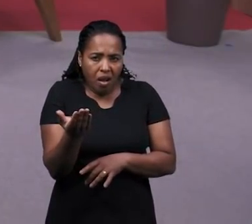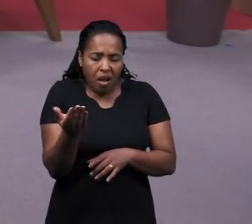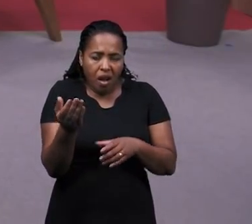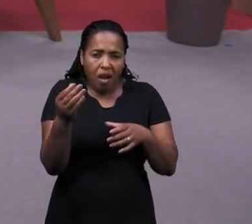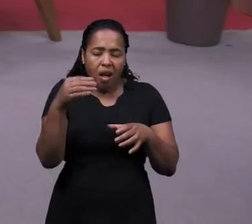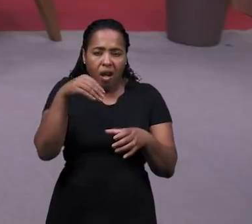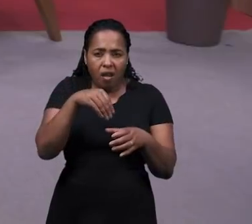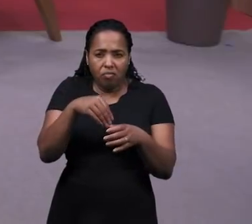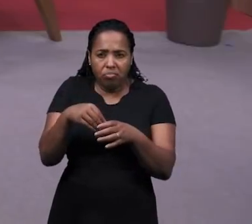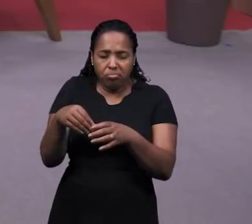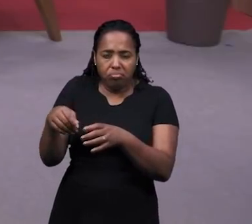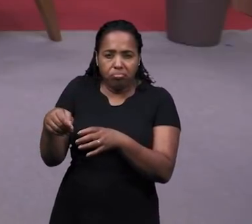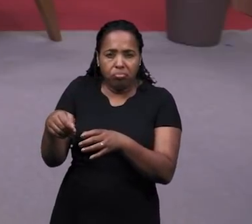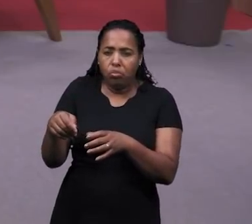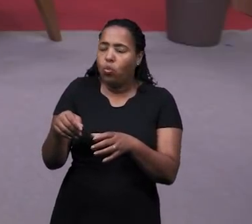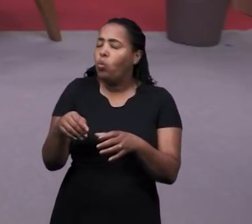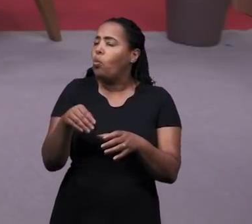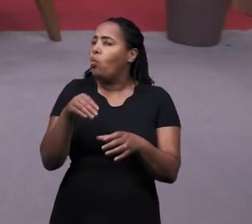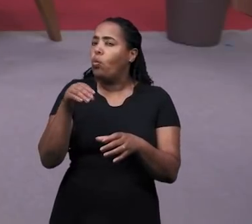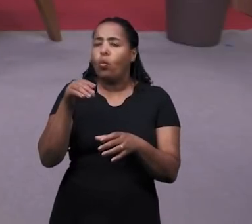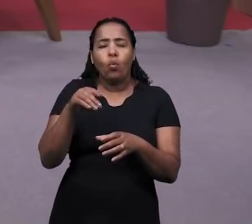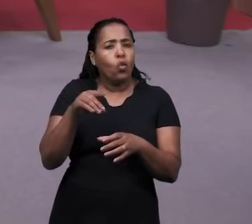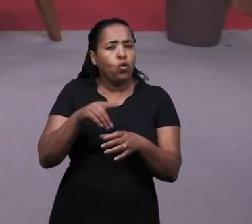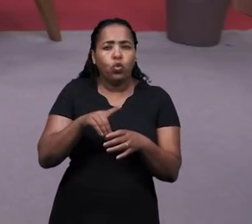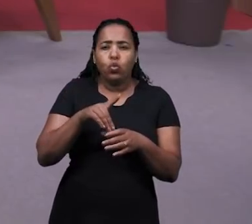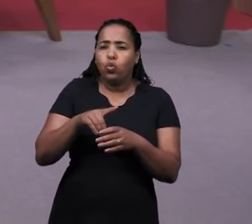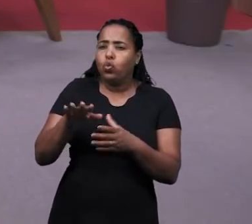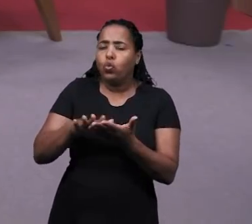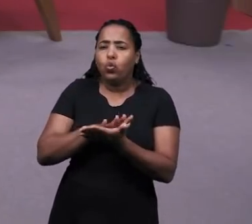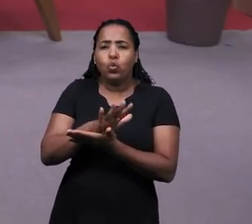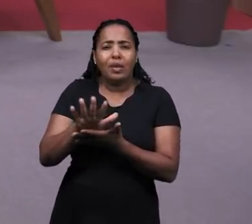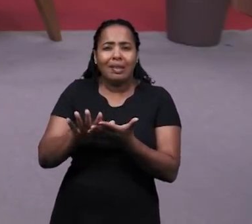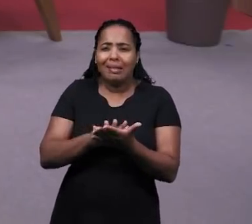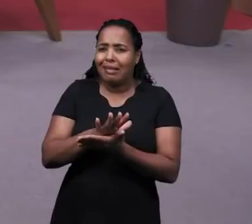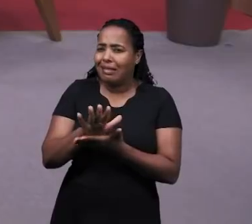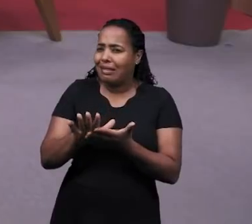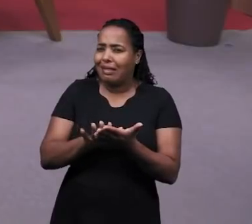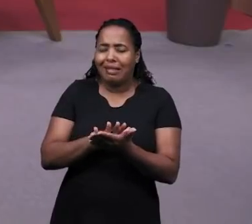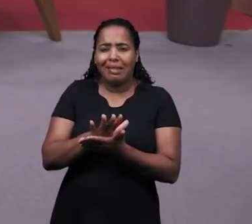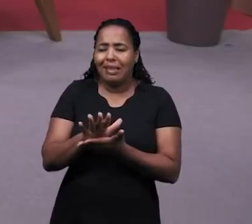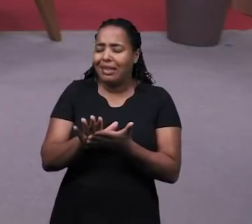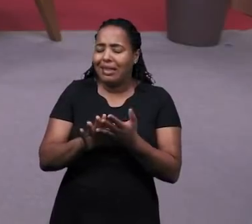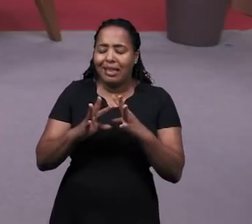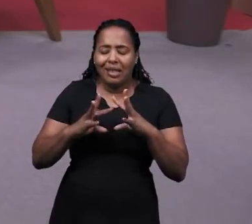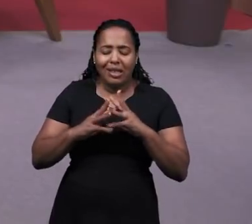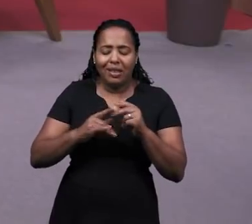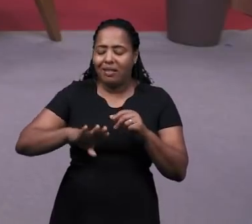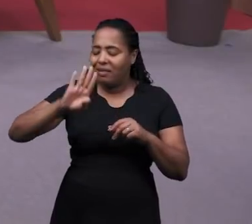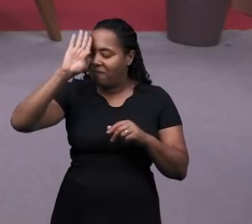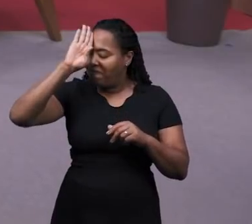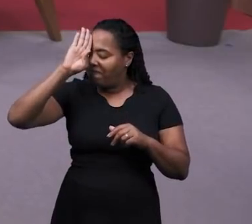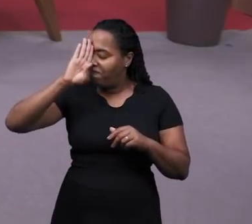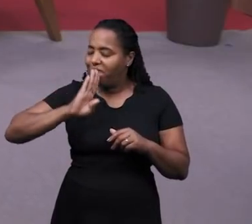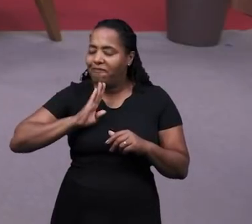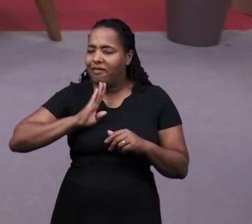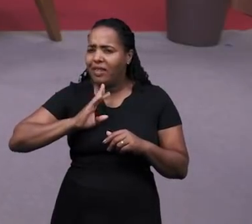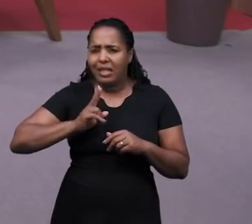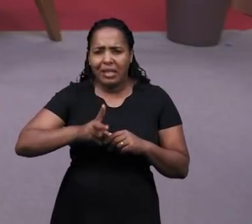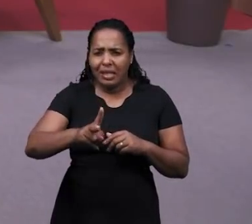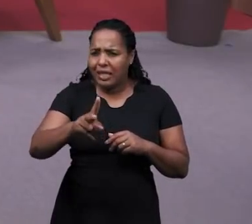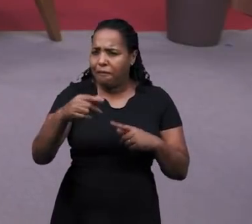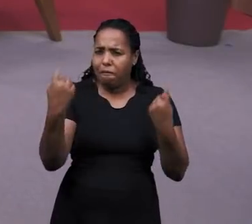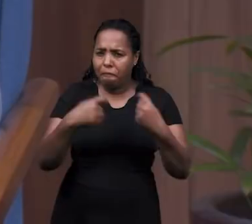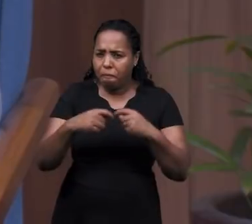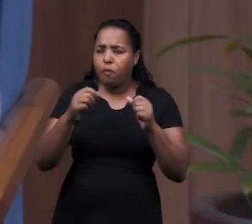oferta, não vamos te pedir nenhuma oferta, nenhuma contribuição material. Tudo é de graça mesmo. Ligue sempre que